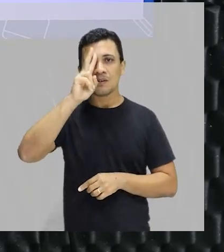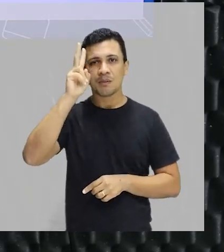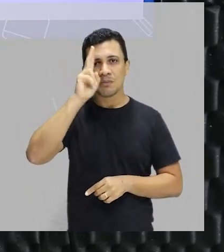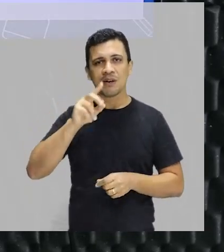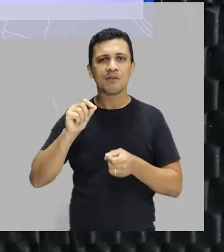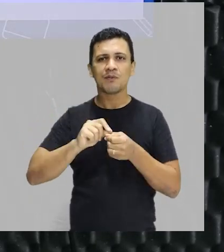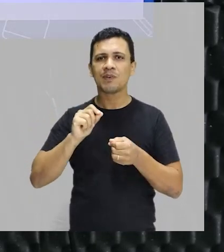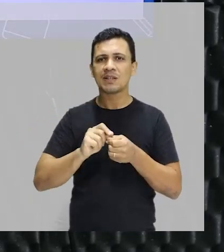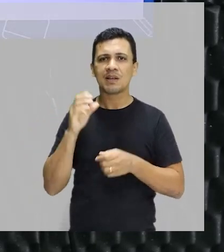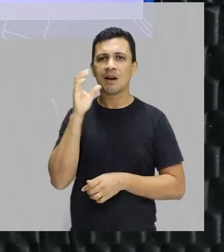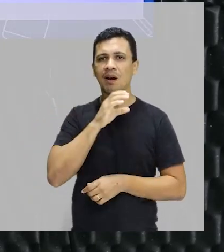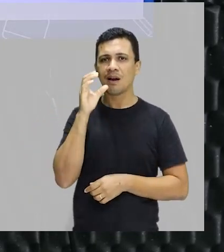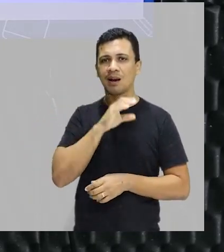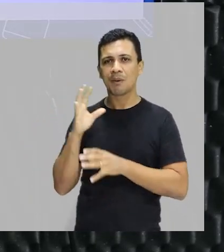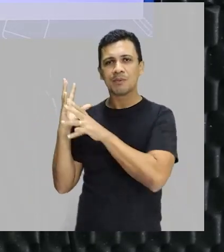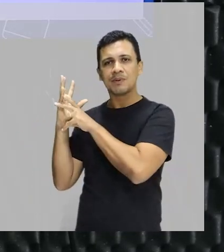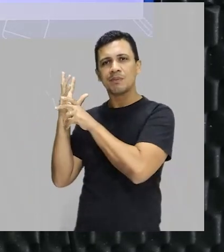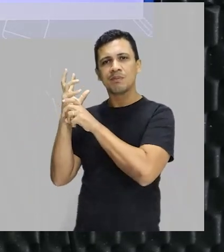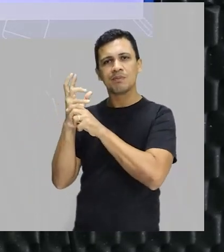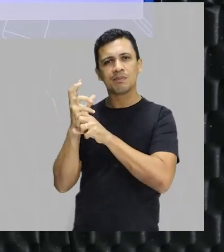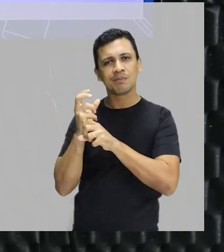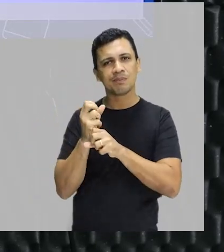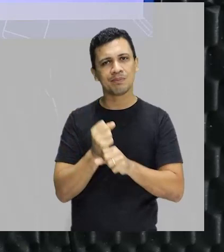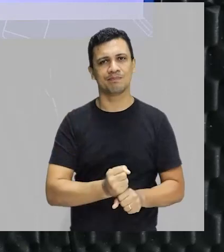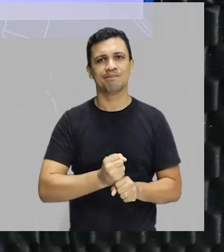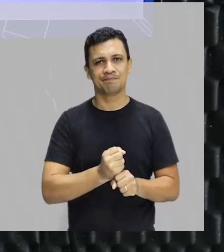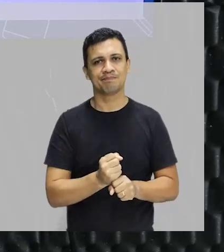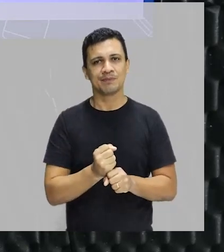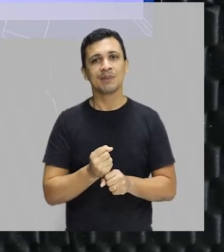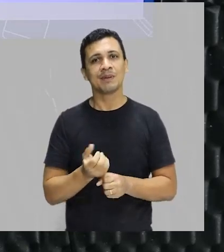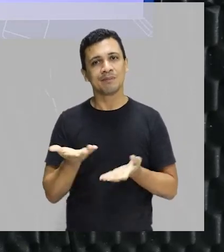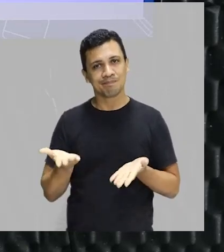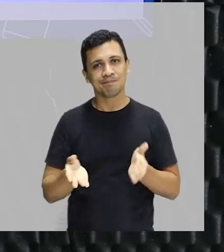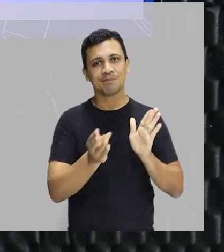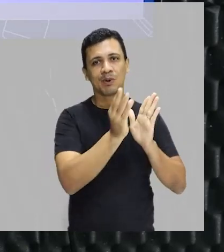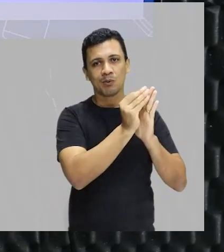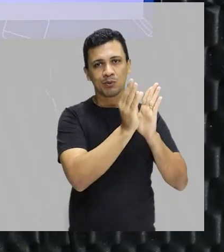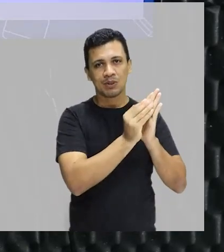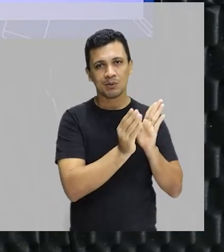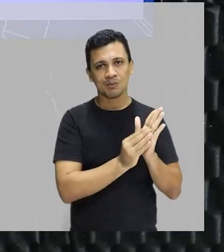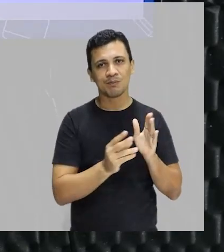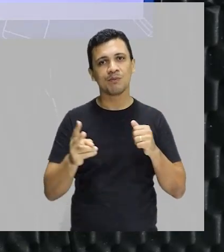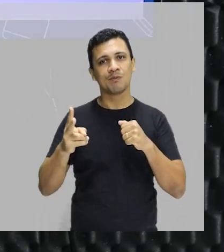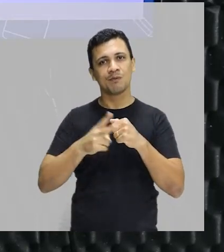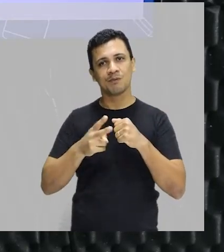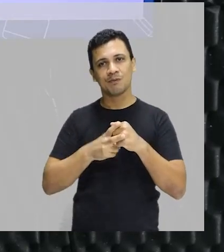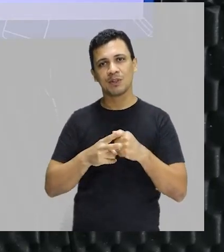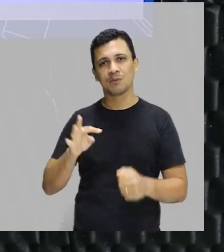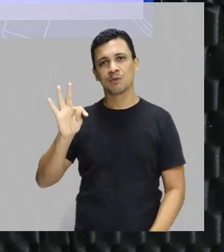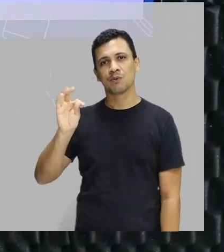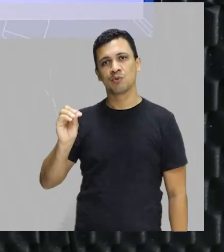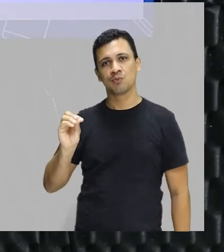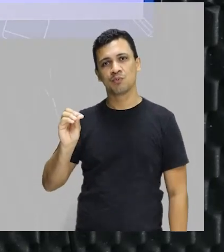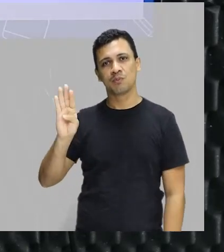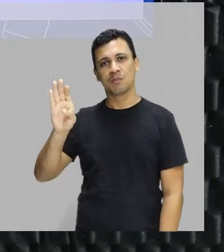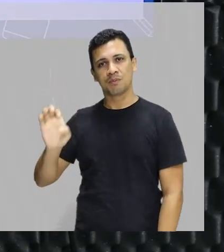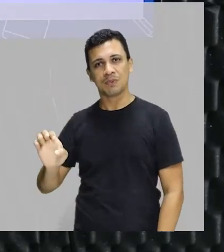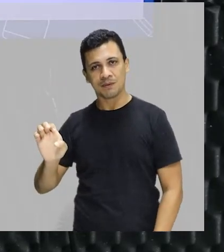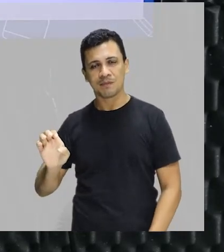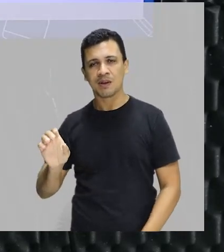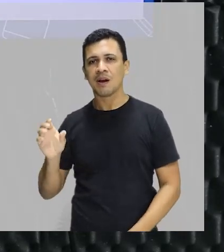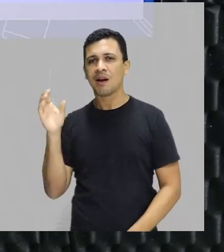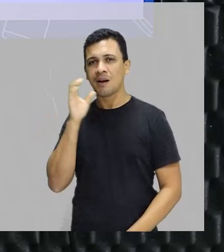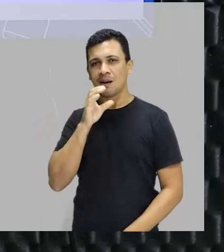recap, que é uma recapitulação, uma revisão desse conteúdo do verbo to be na forma afirmativa. A